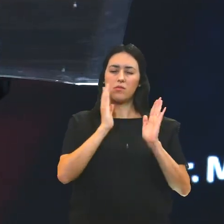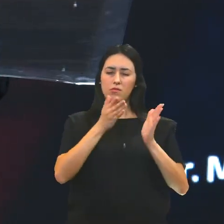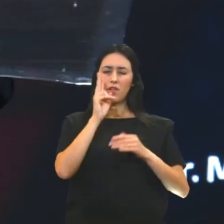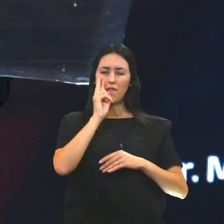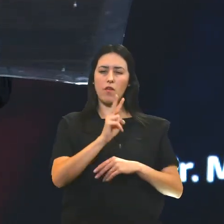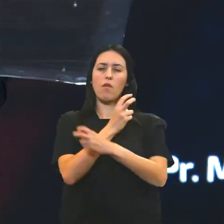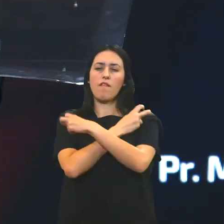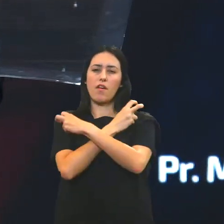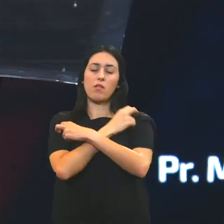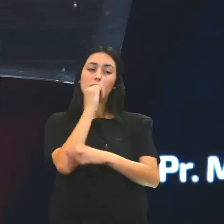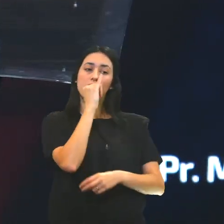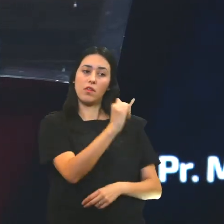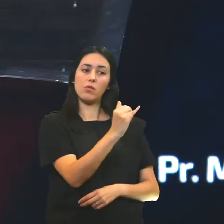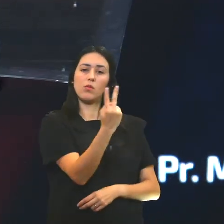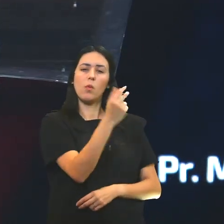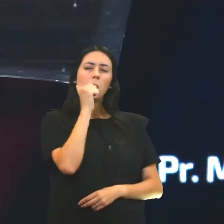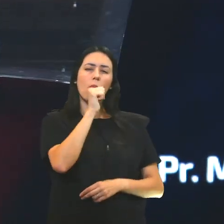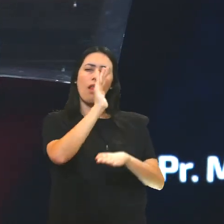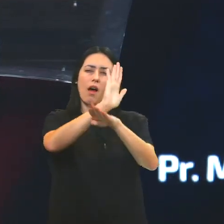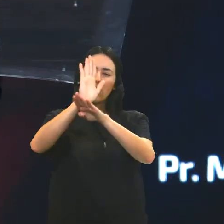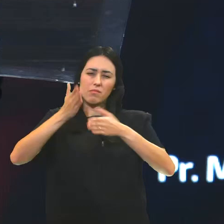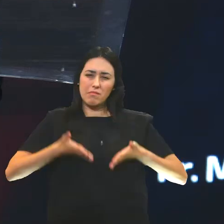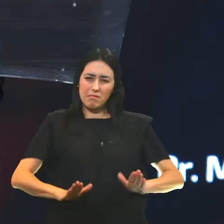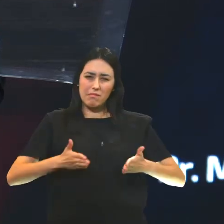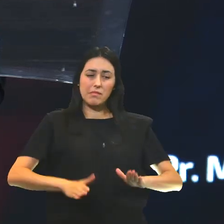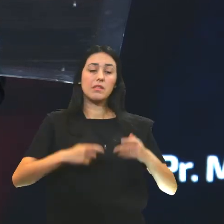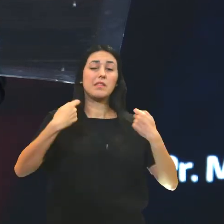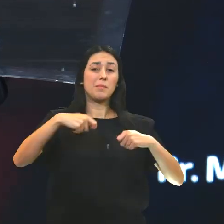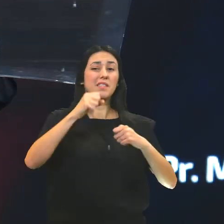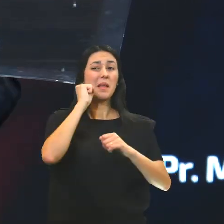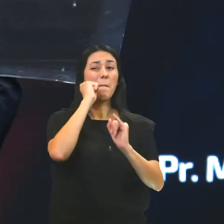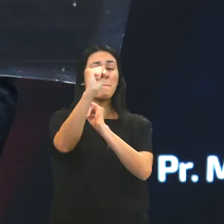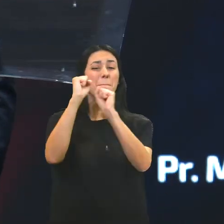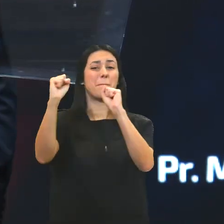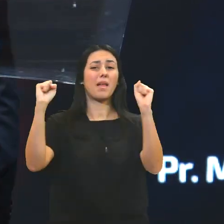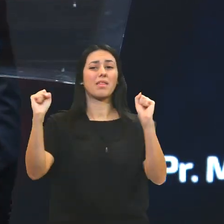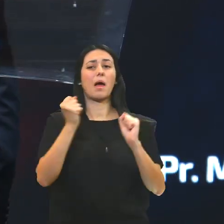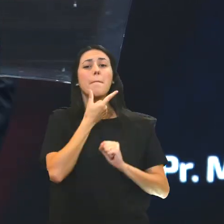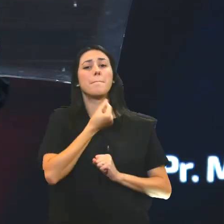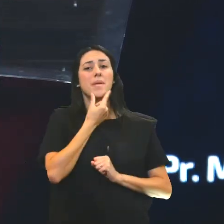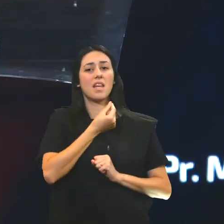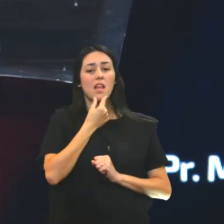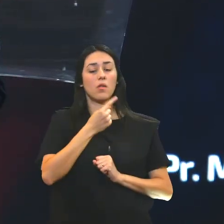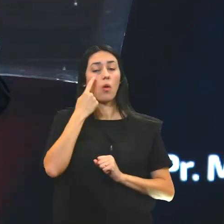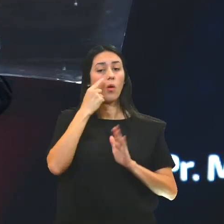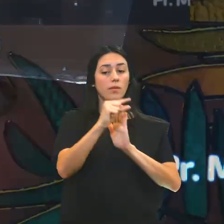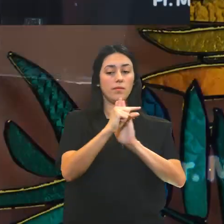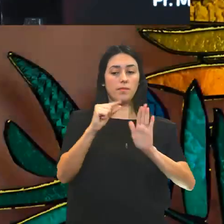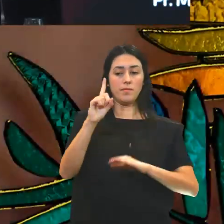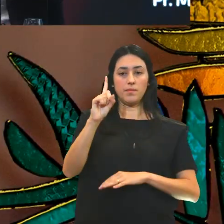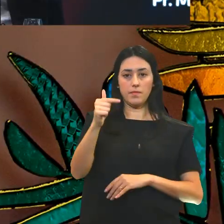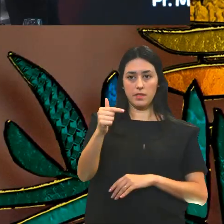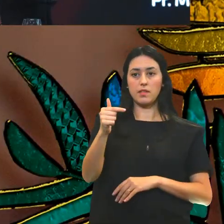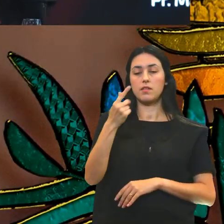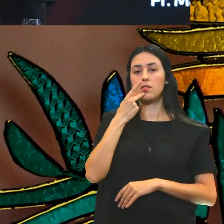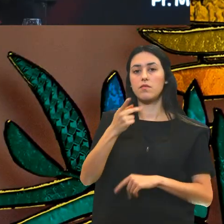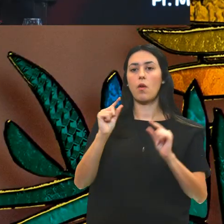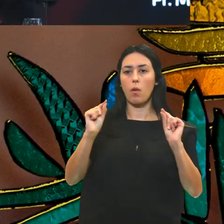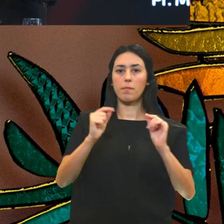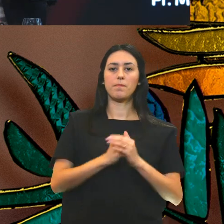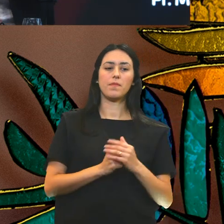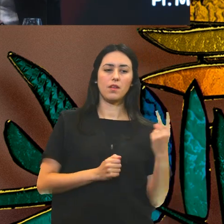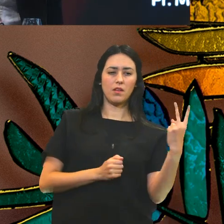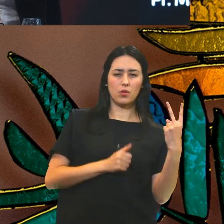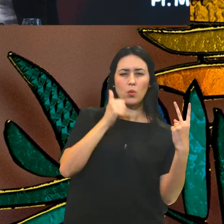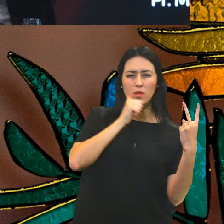parteiras matarem os meninos. Olha o que acontece no versículo 17. Capítulo 1 de Êxodo. Porém, as parteiras